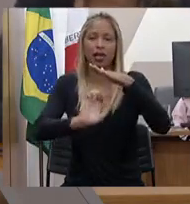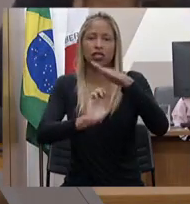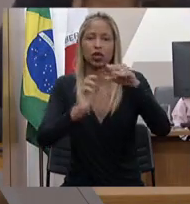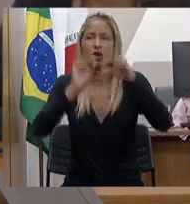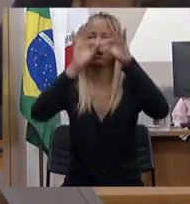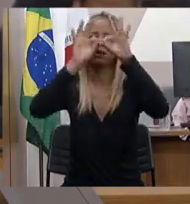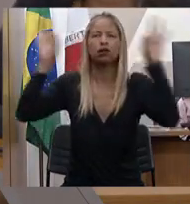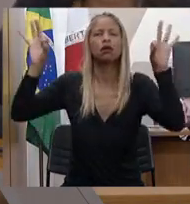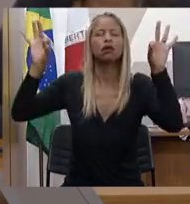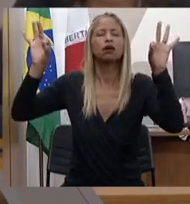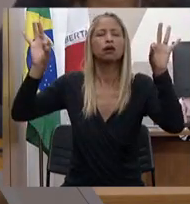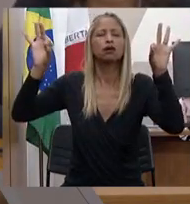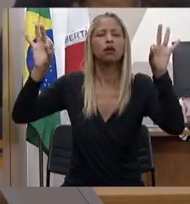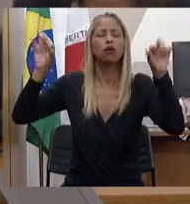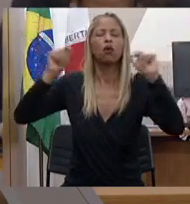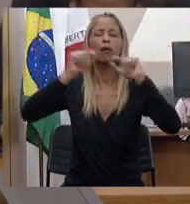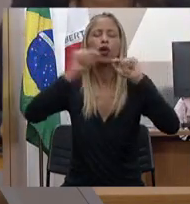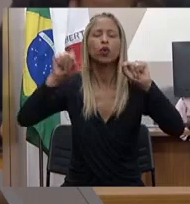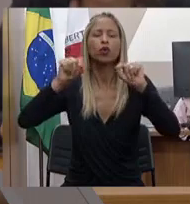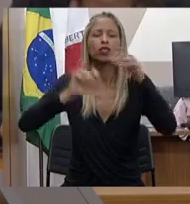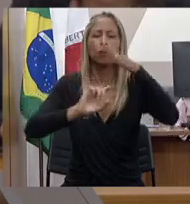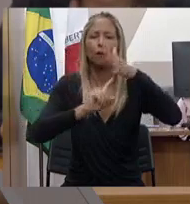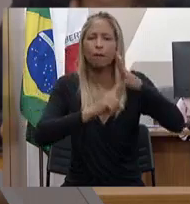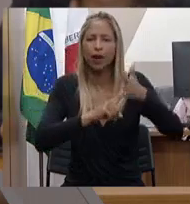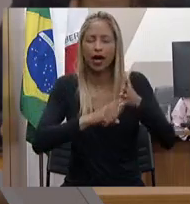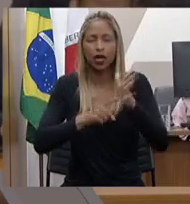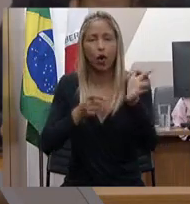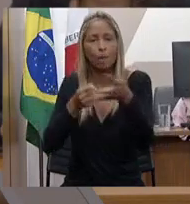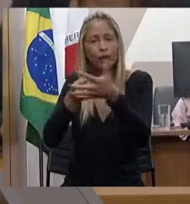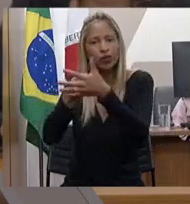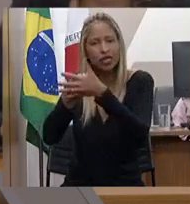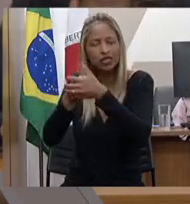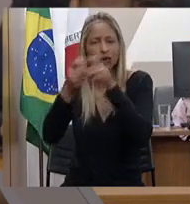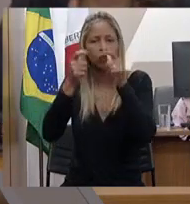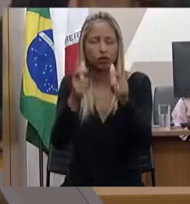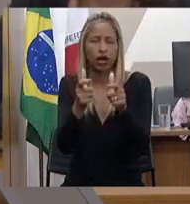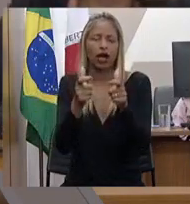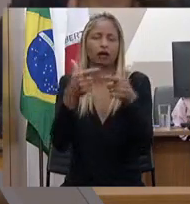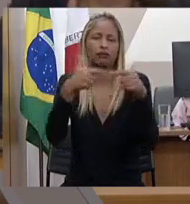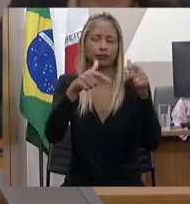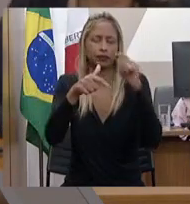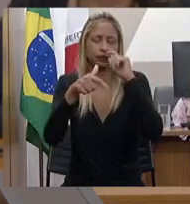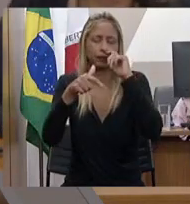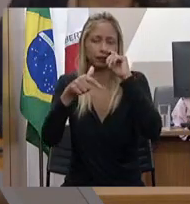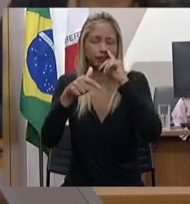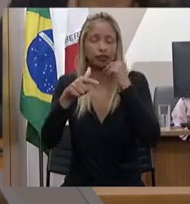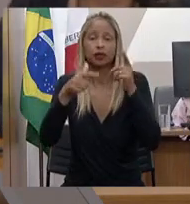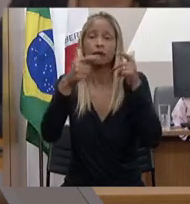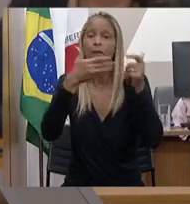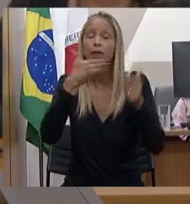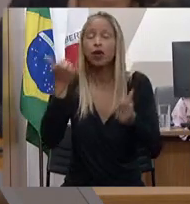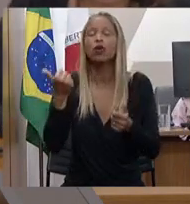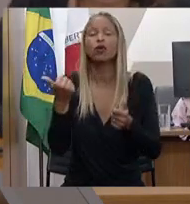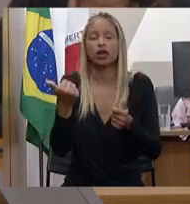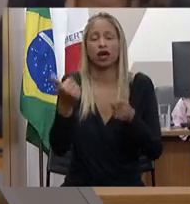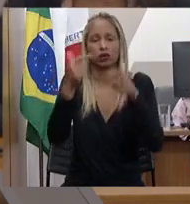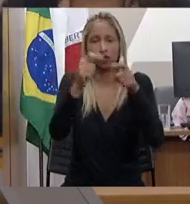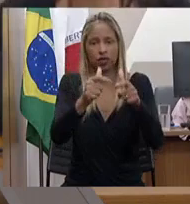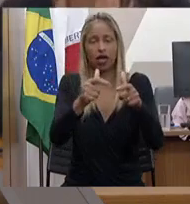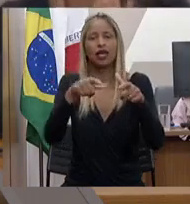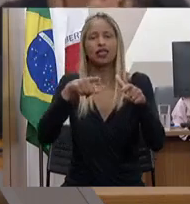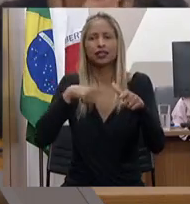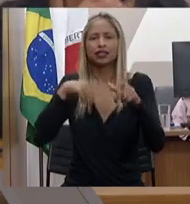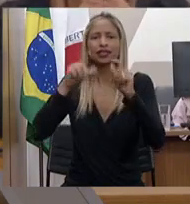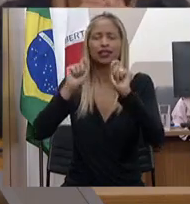uma cortina de luz uma máquina colocar uma proteção no ambiente de trabalho melhorar o ambiente de trabalho deixar de